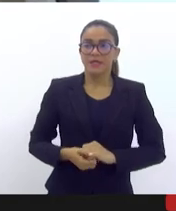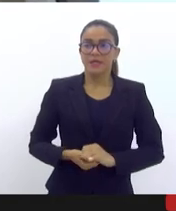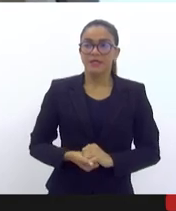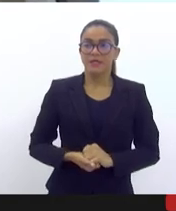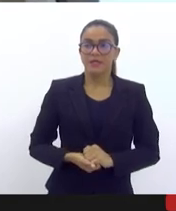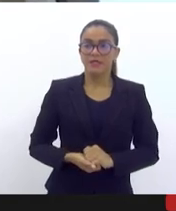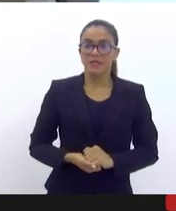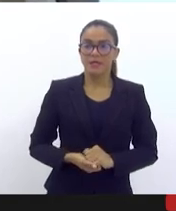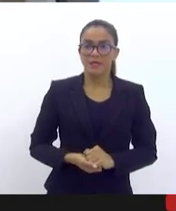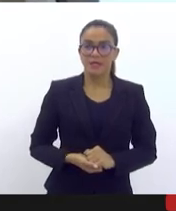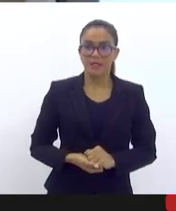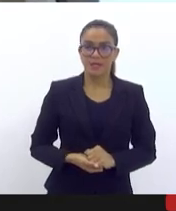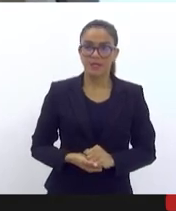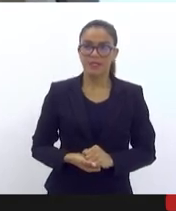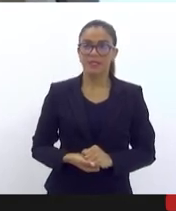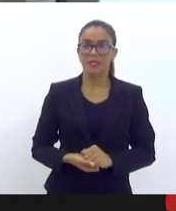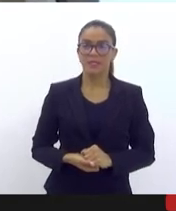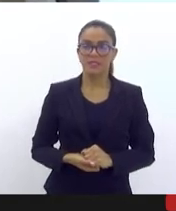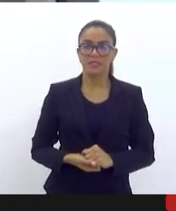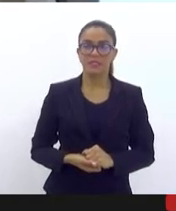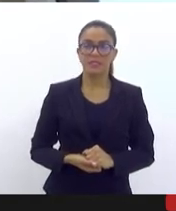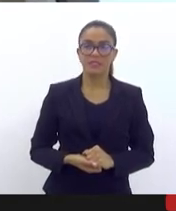ansiedade pânico